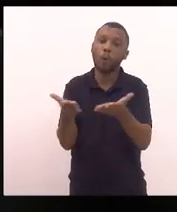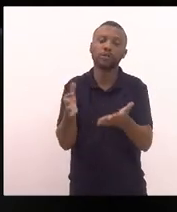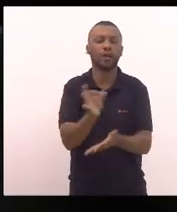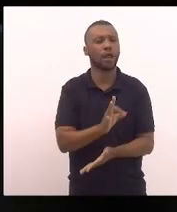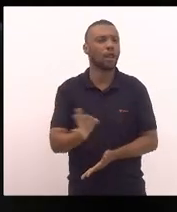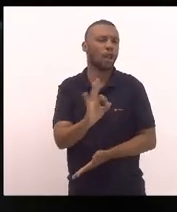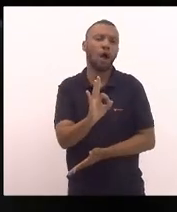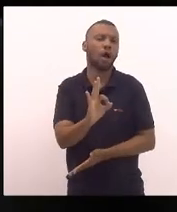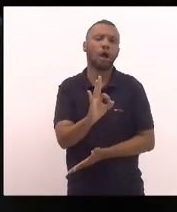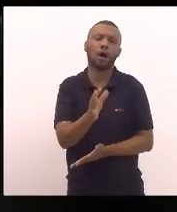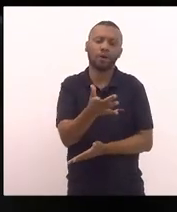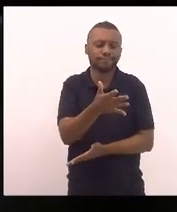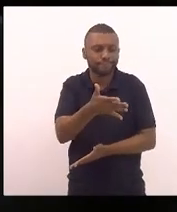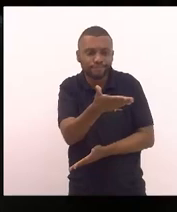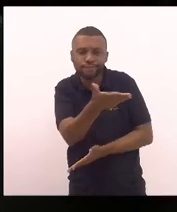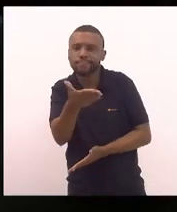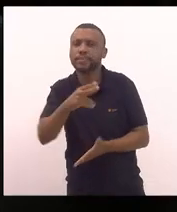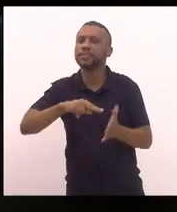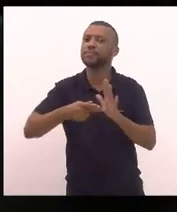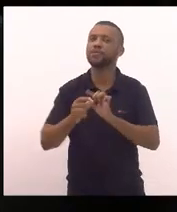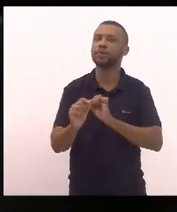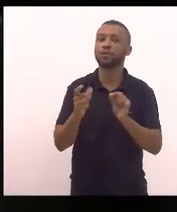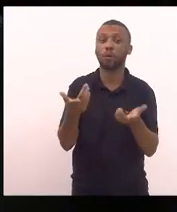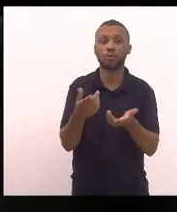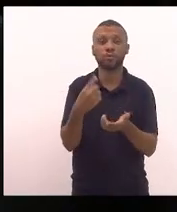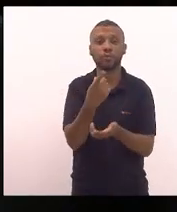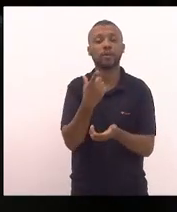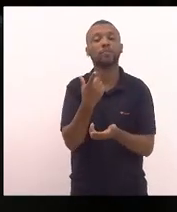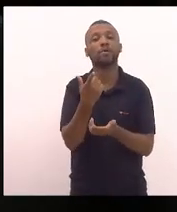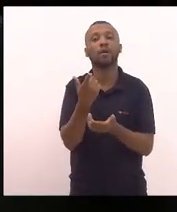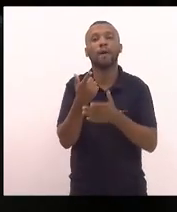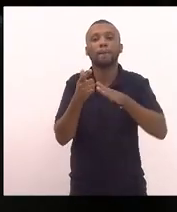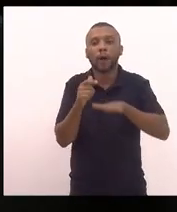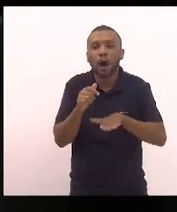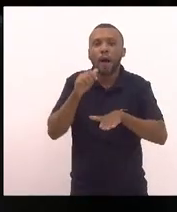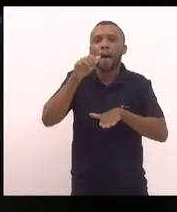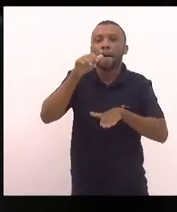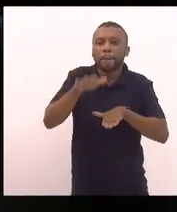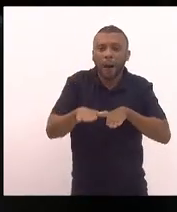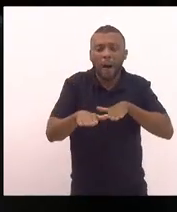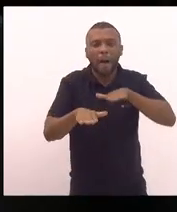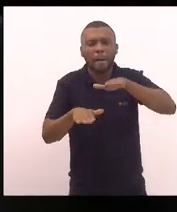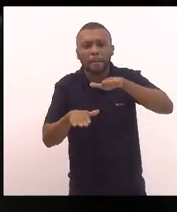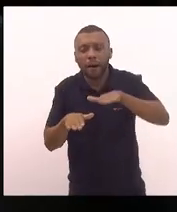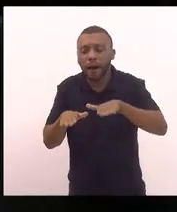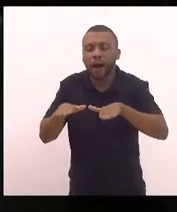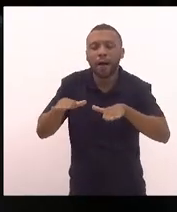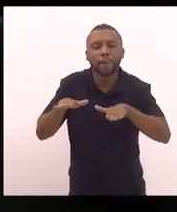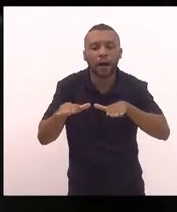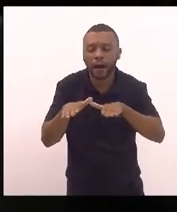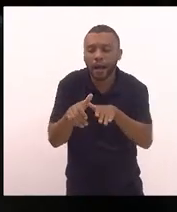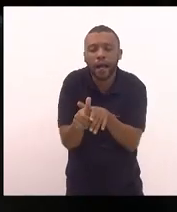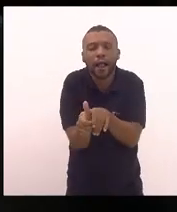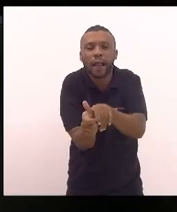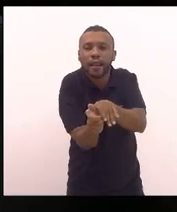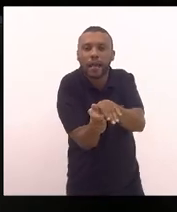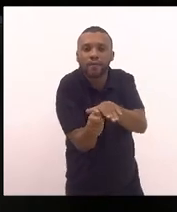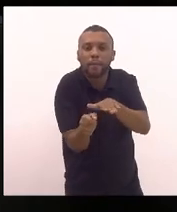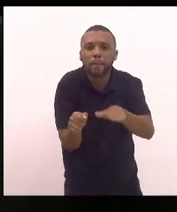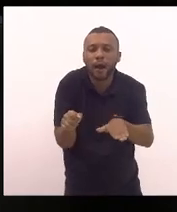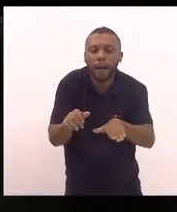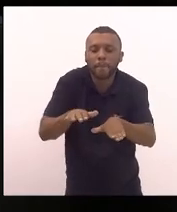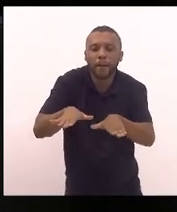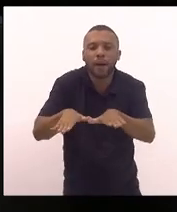que significa isso? Que nós estamos a passos de cágados, mas nós estamos